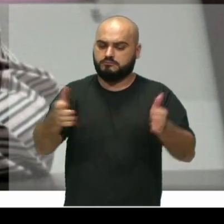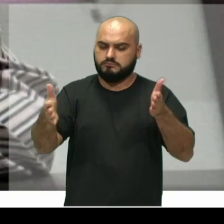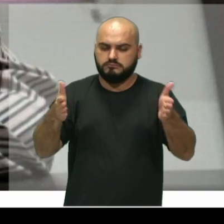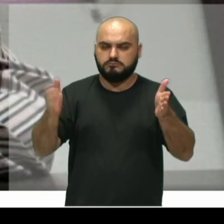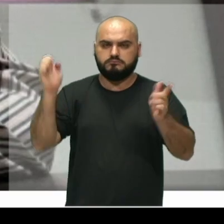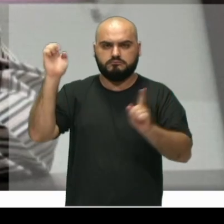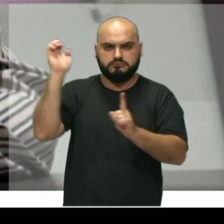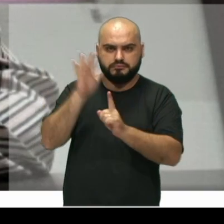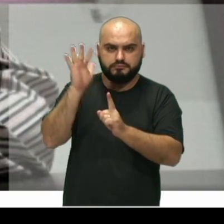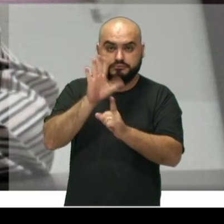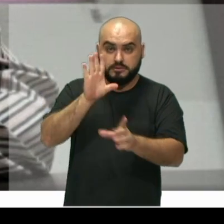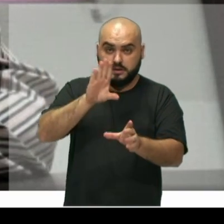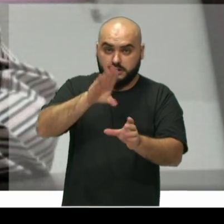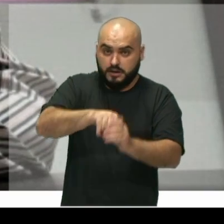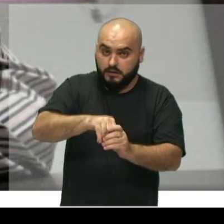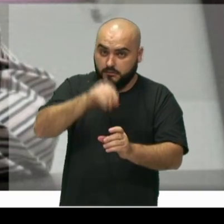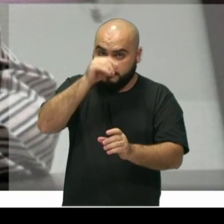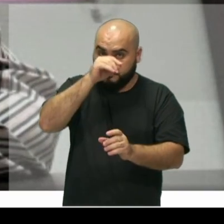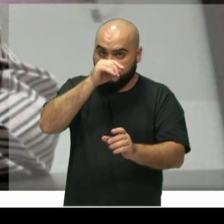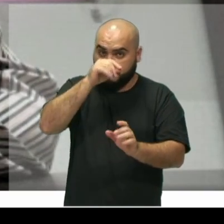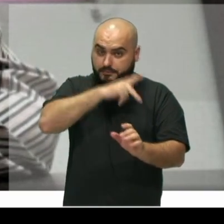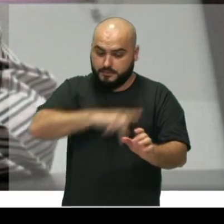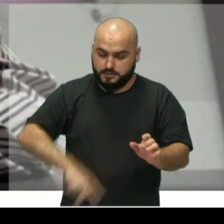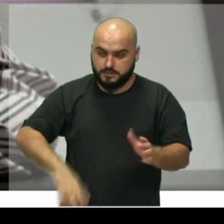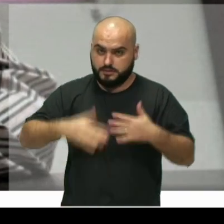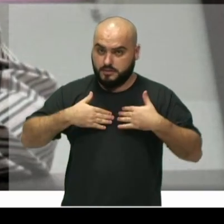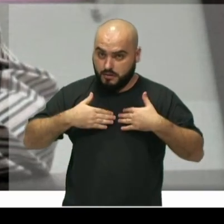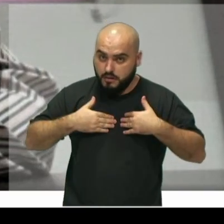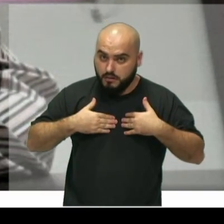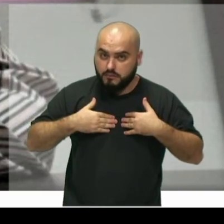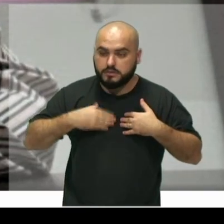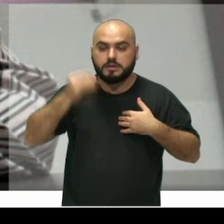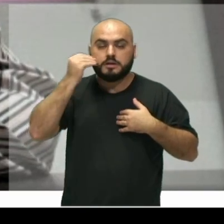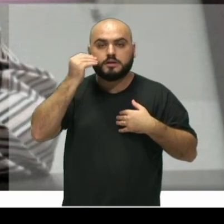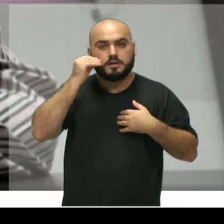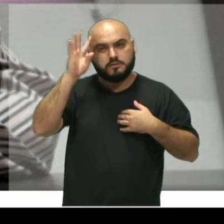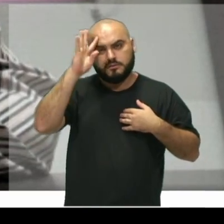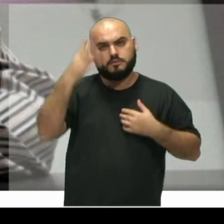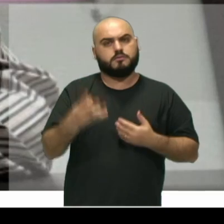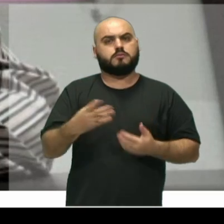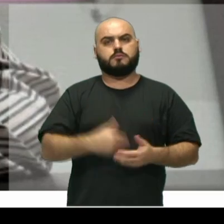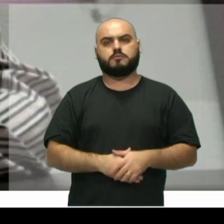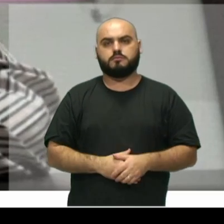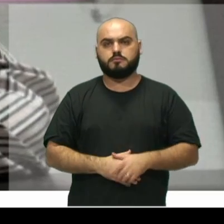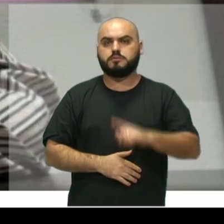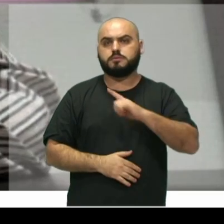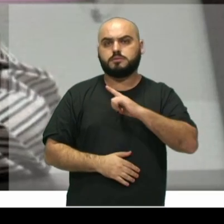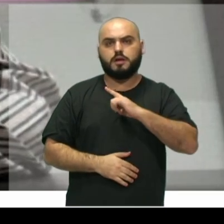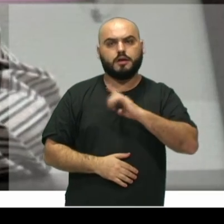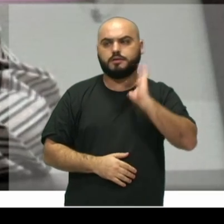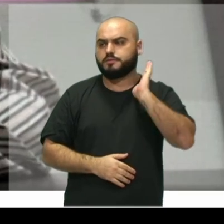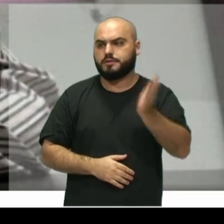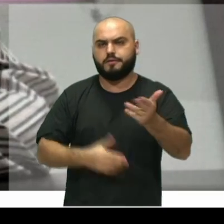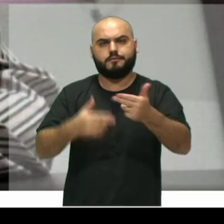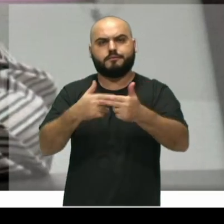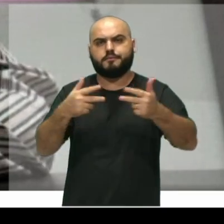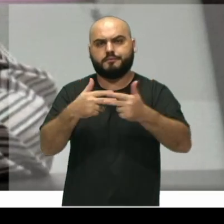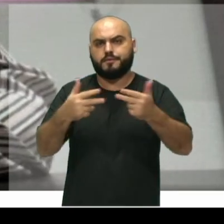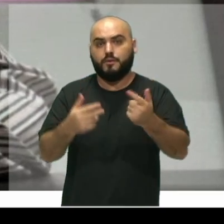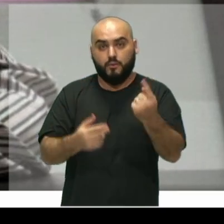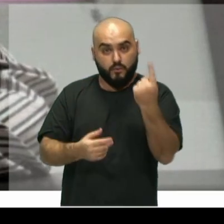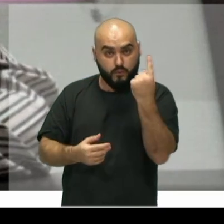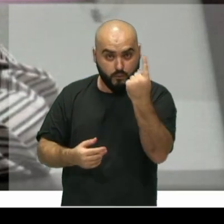própria presidência, buscando soluções, né? Tem coisas muito práticas de ser resolvidas, então hoje um dos pleitos deles, só para nós